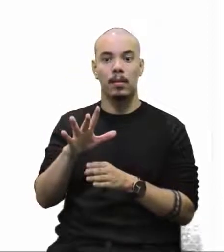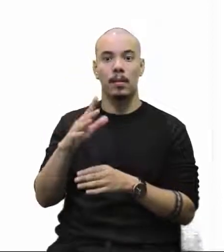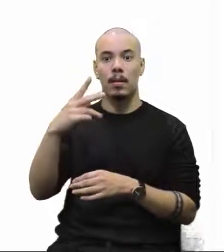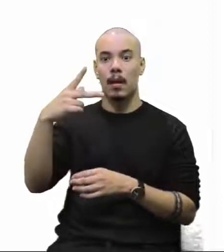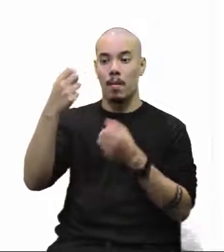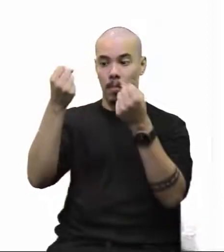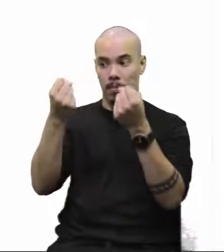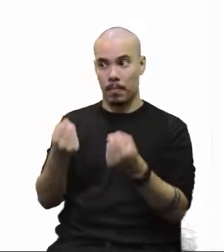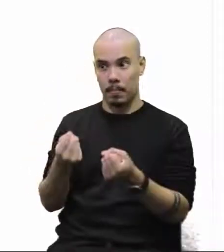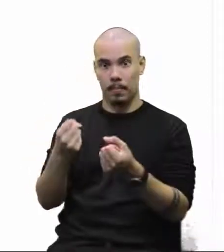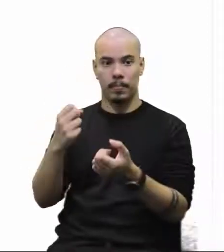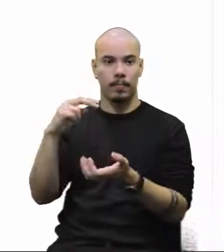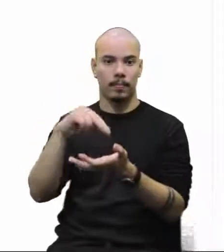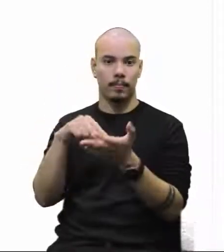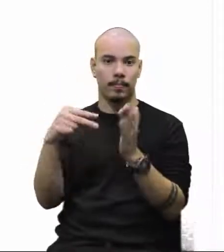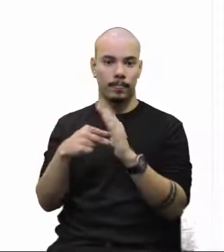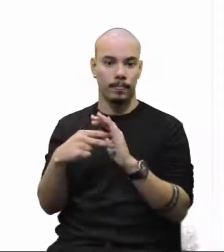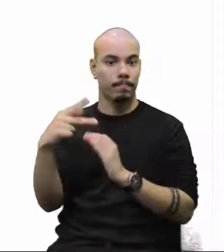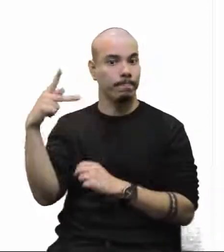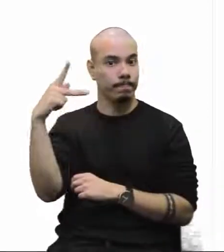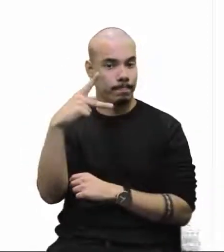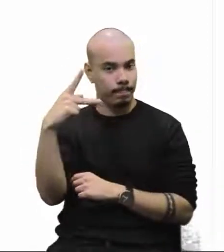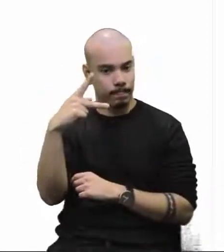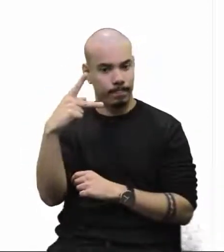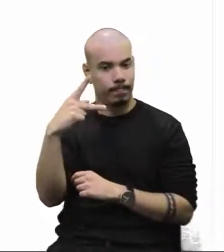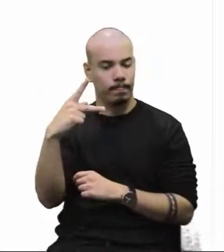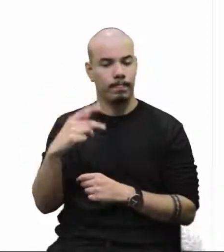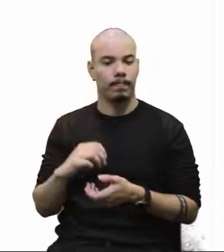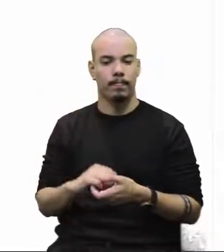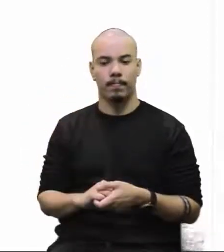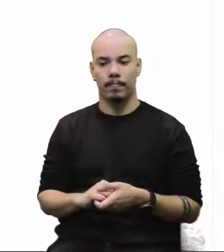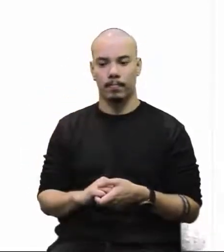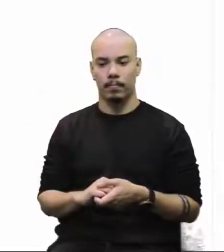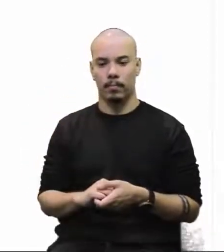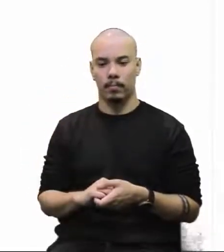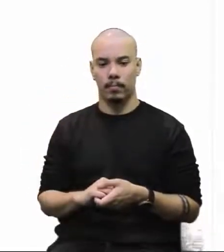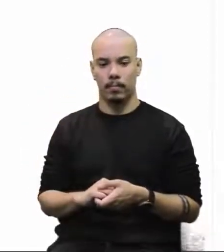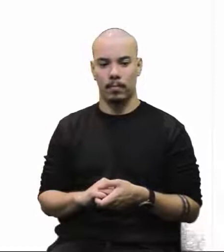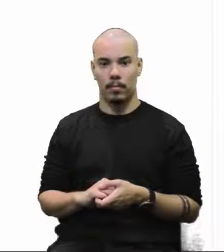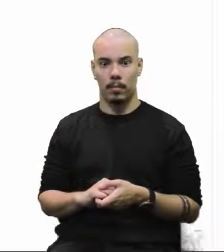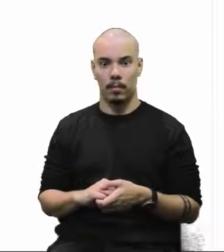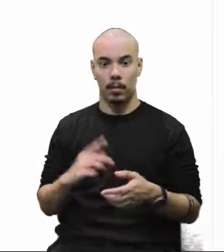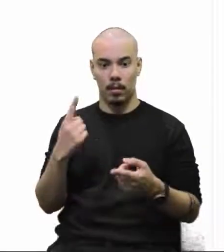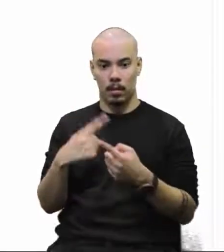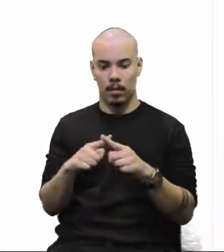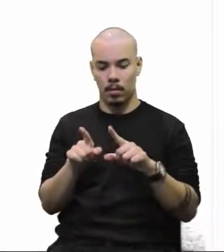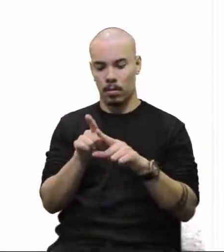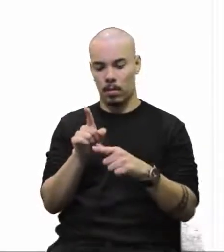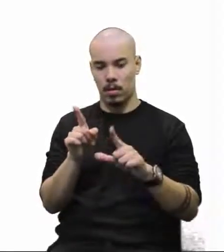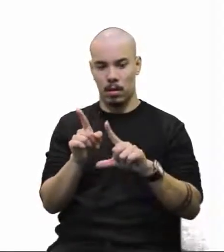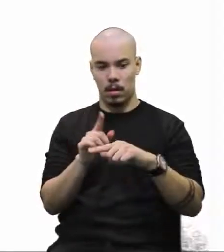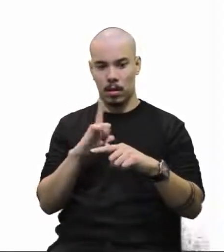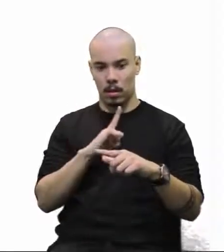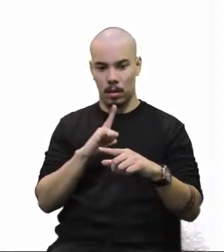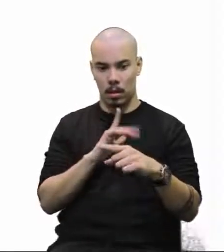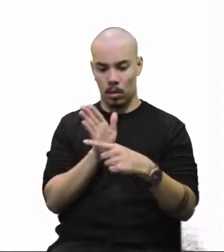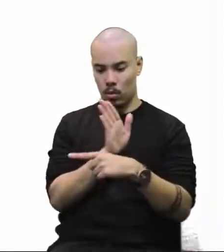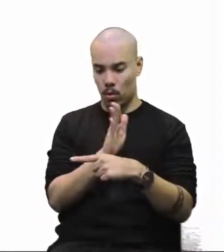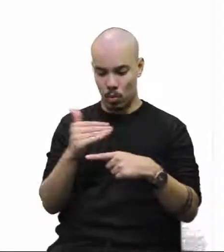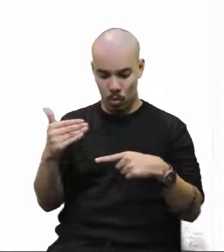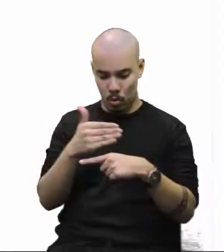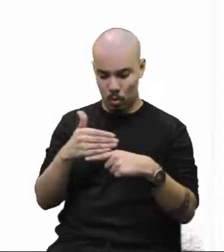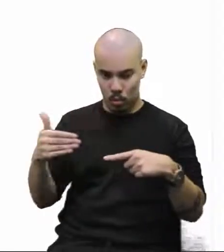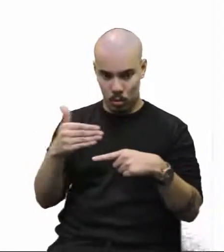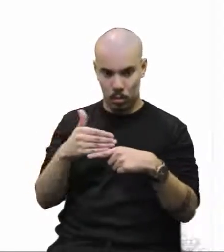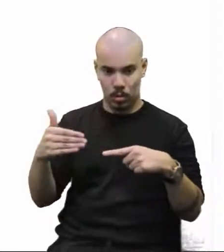né? Força gravitacional P. Olha aí, ó. Ela está para baixo, está na horizontal, puxando para o centro da Terra.